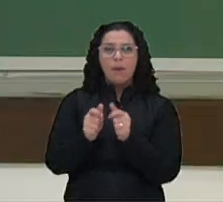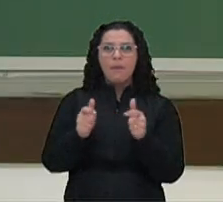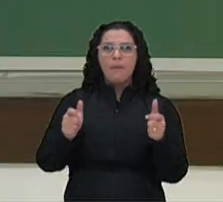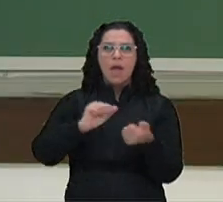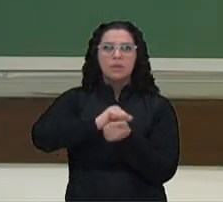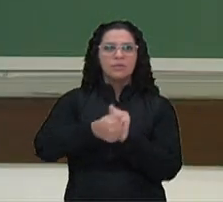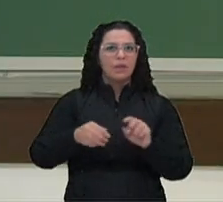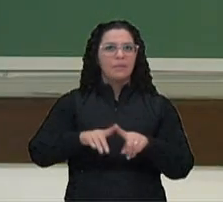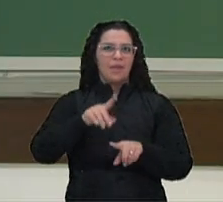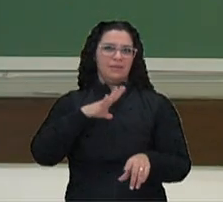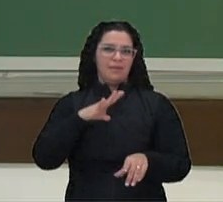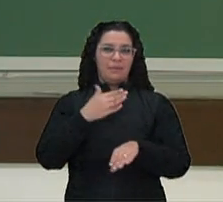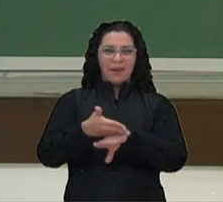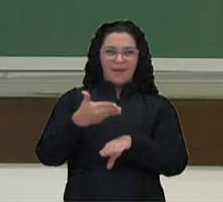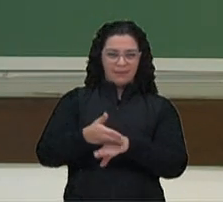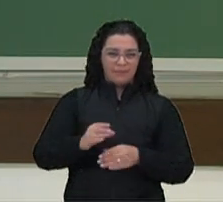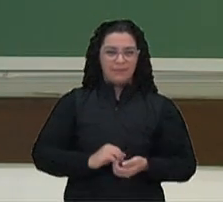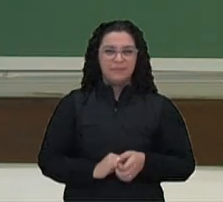cada vez mais.